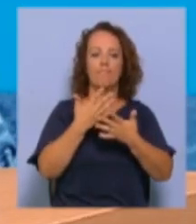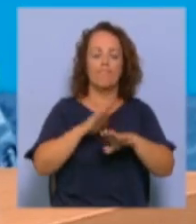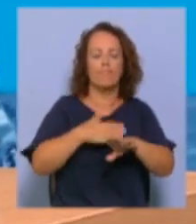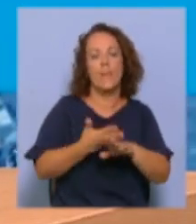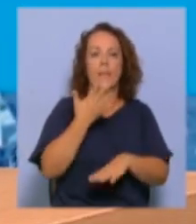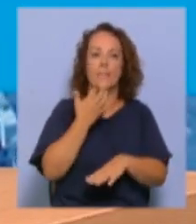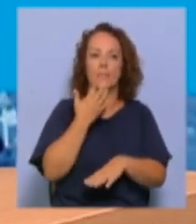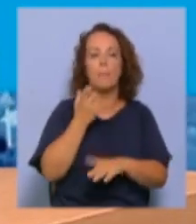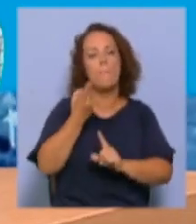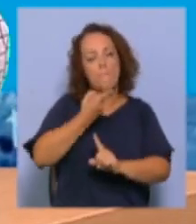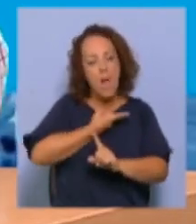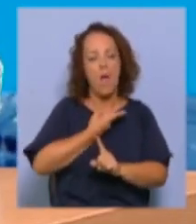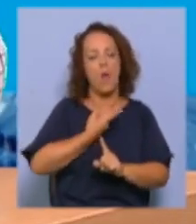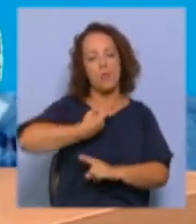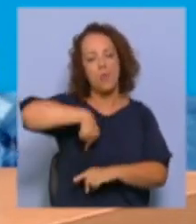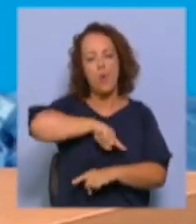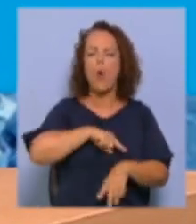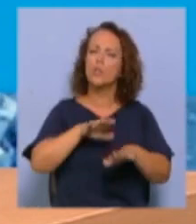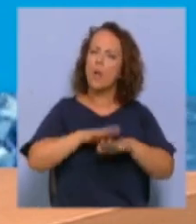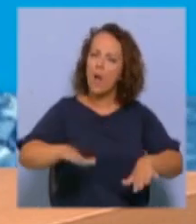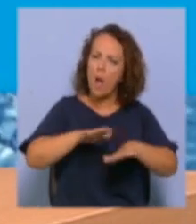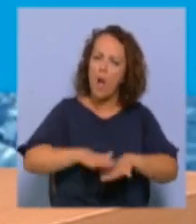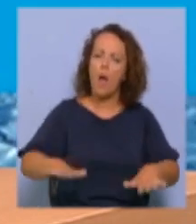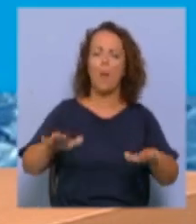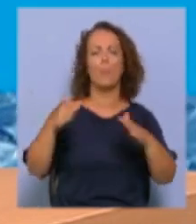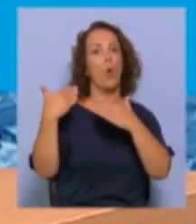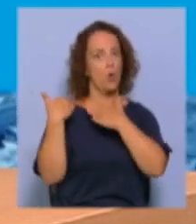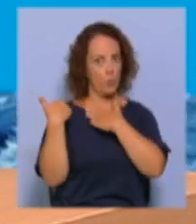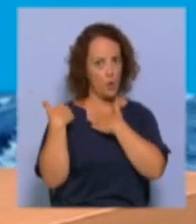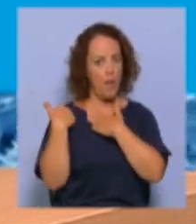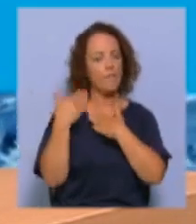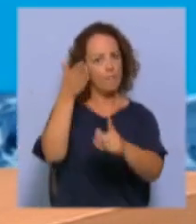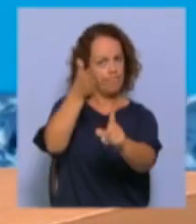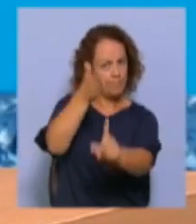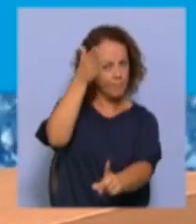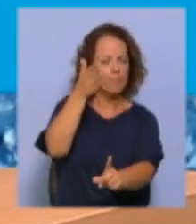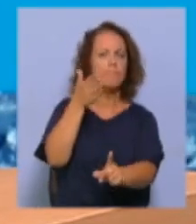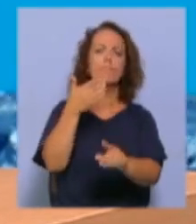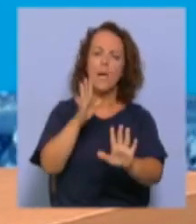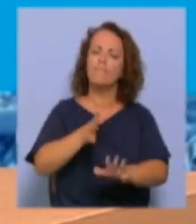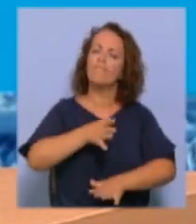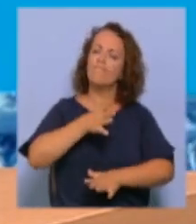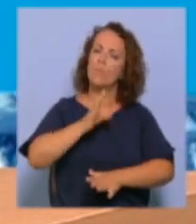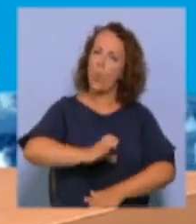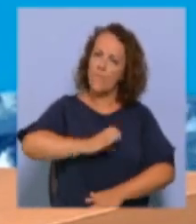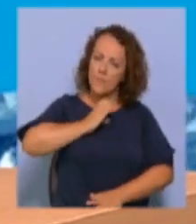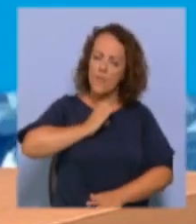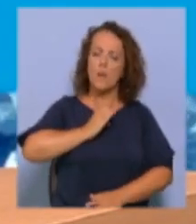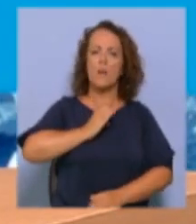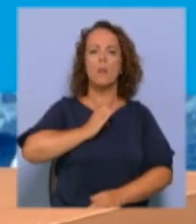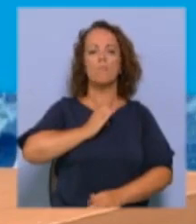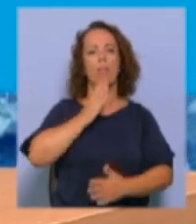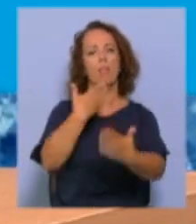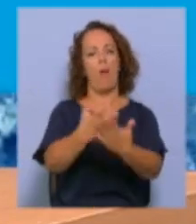Temos que ser nós, de facto, desta forma serena, responsável, como eu dizia, determinada, mas dizia também confiante e